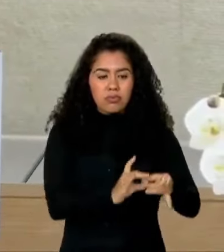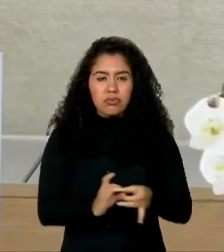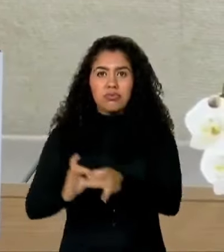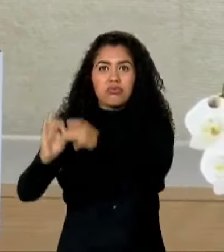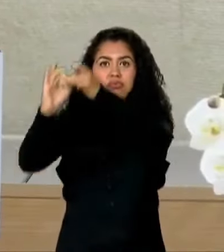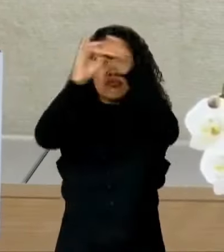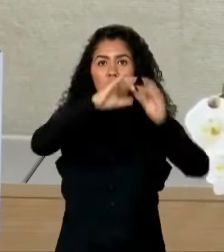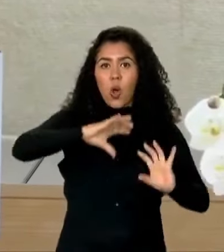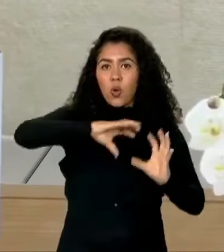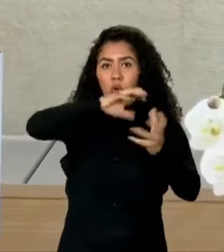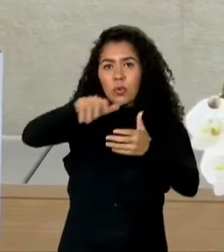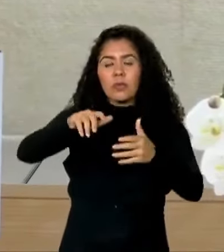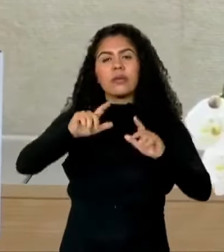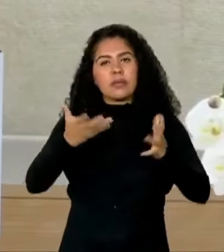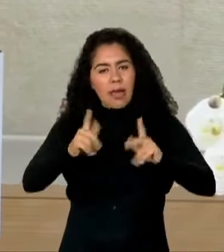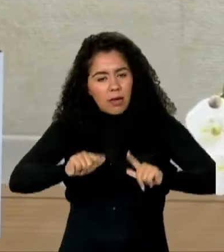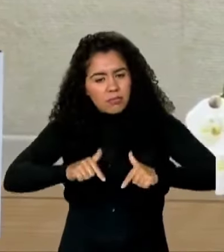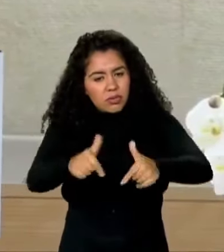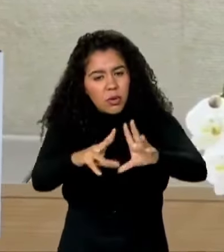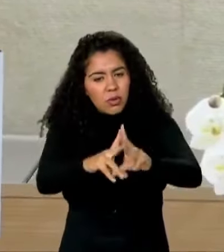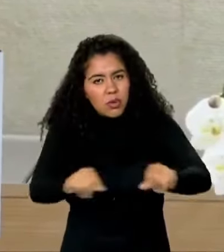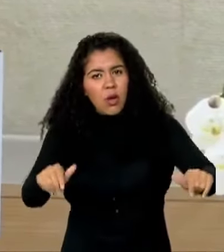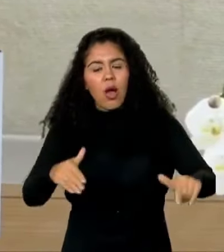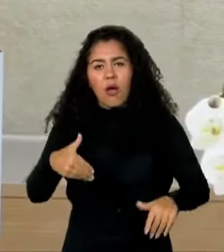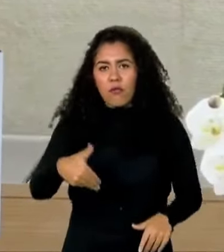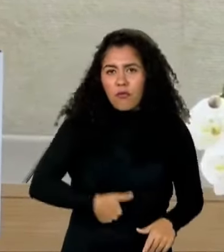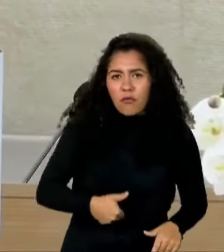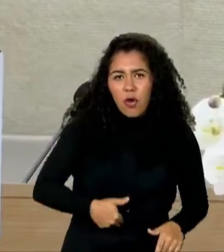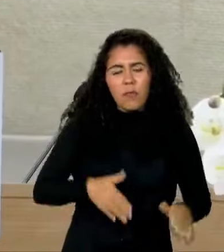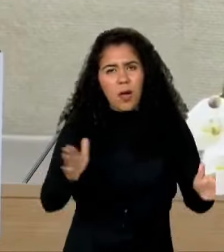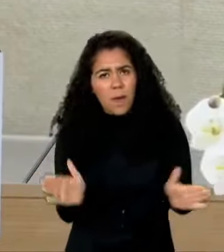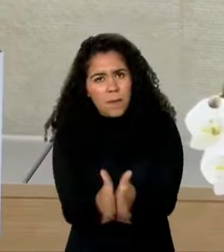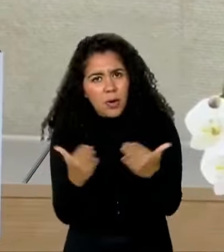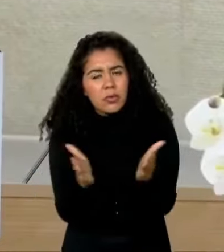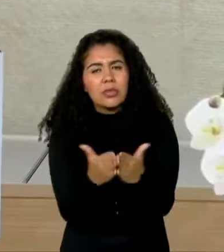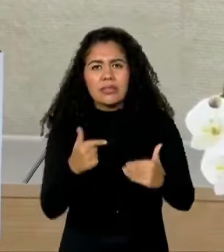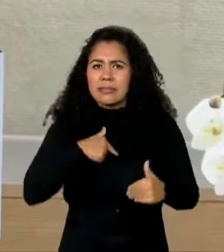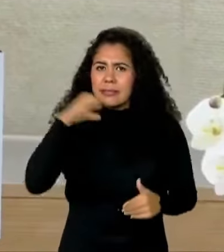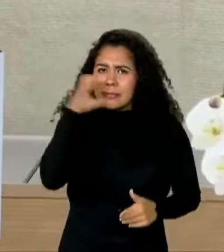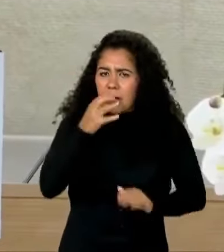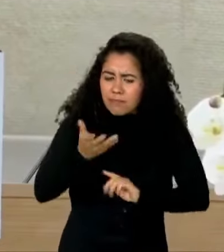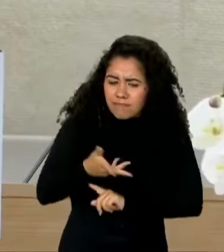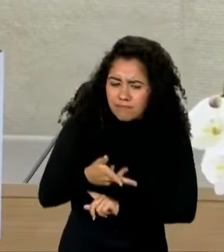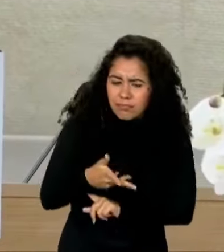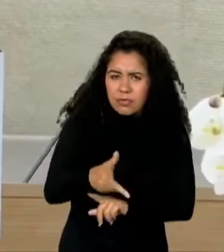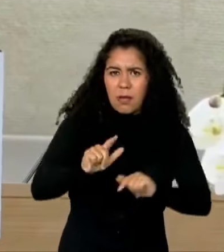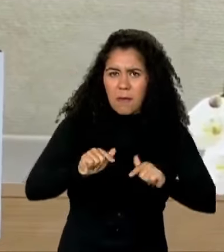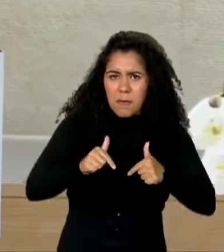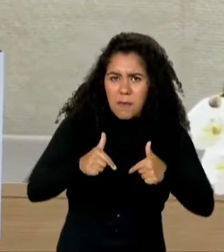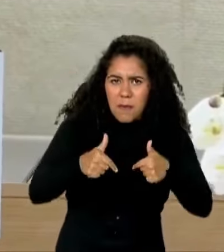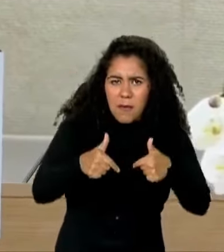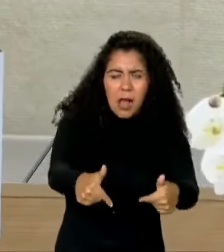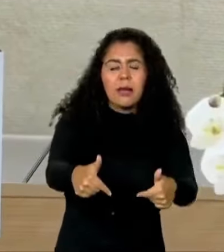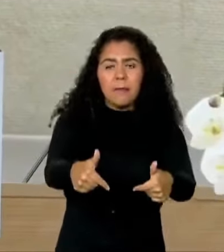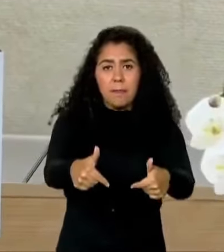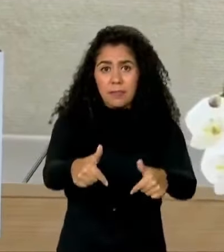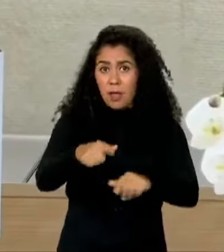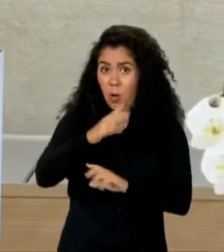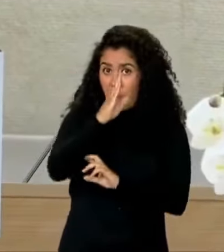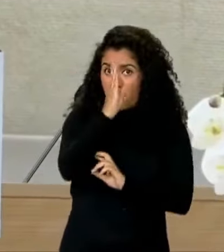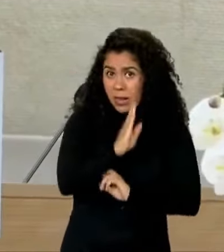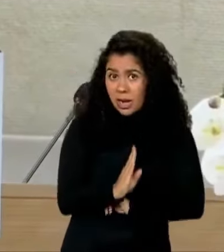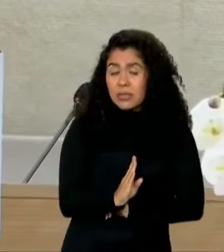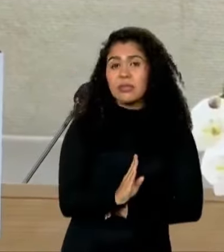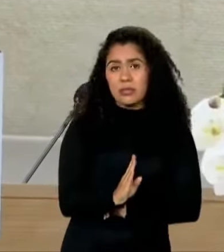Os Estados Unidos e a União Europeia estão preocupados com o risco que representa o aumento das exportações chinesas de produtos de baixo